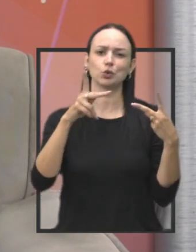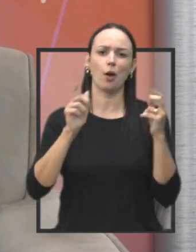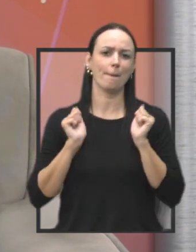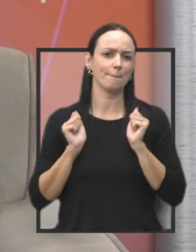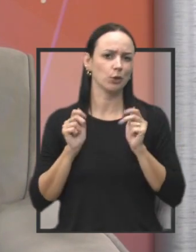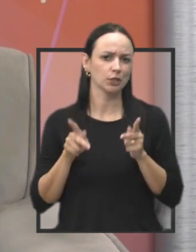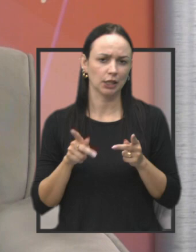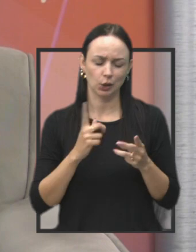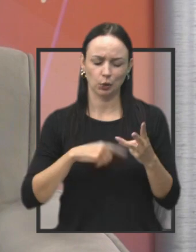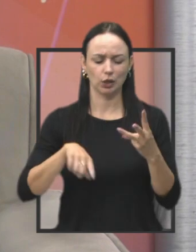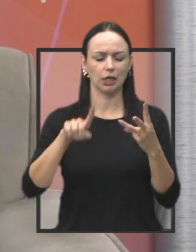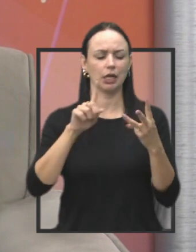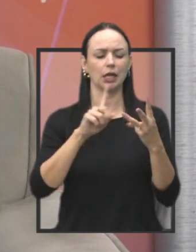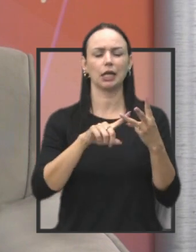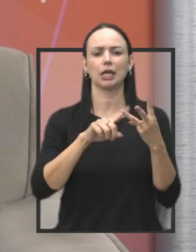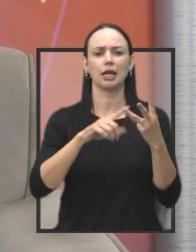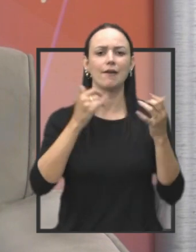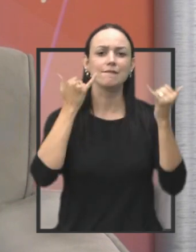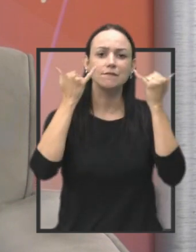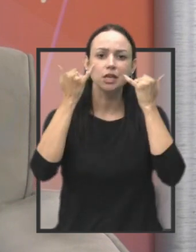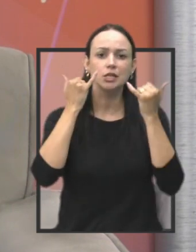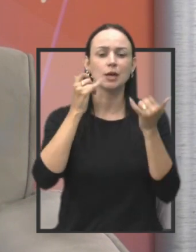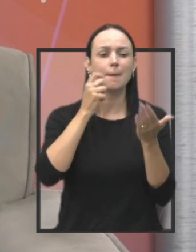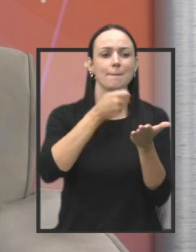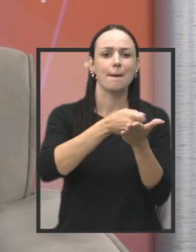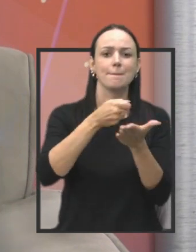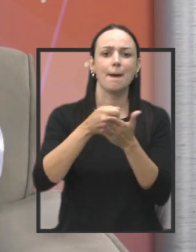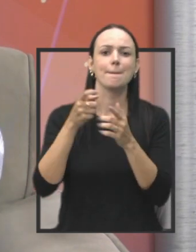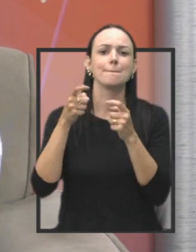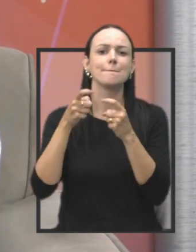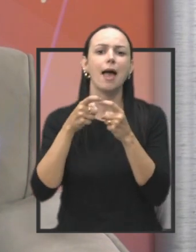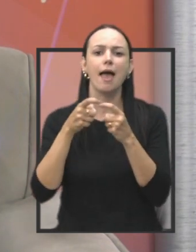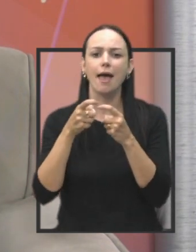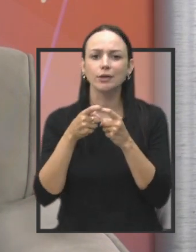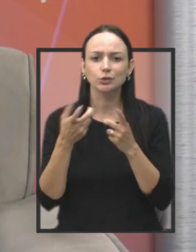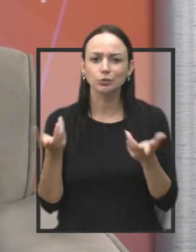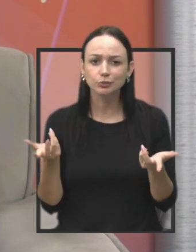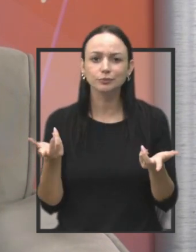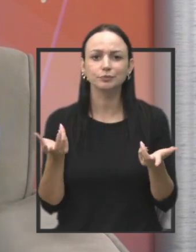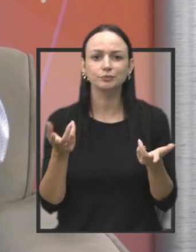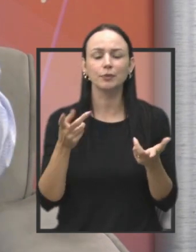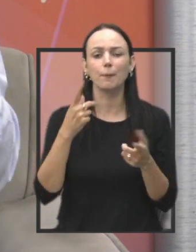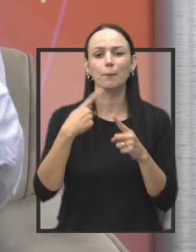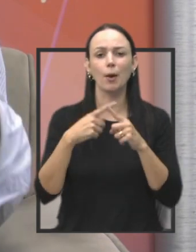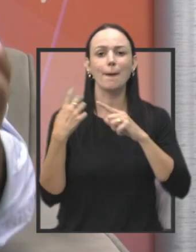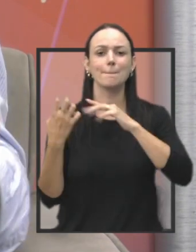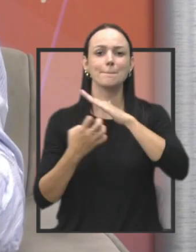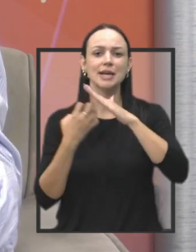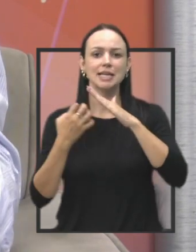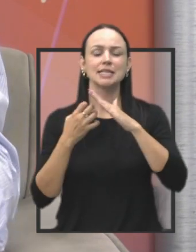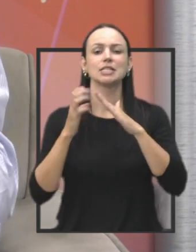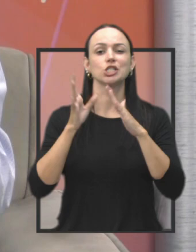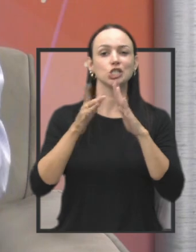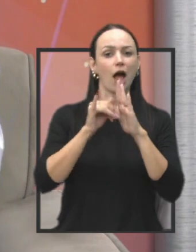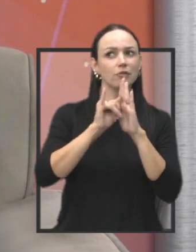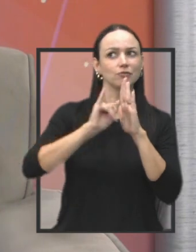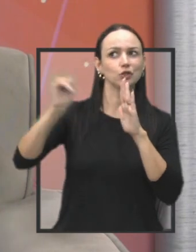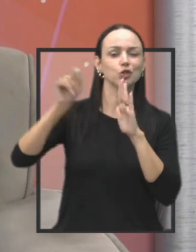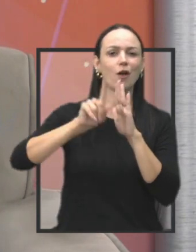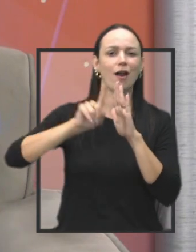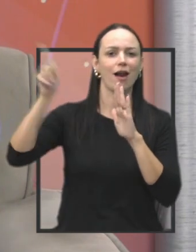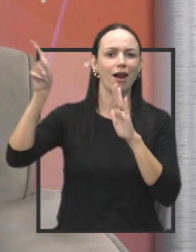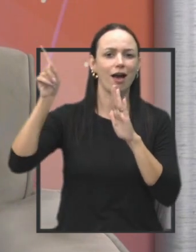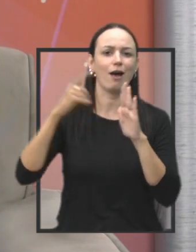as informações de despesas médicas que as empresas, pessoas jurídicas, já informaram para a Receita Federal,